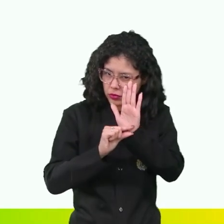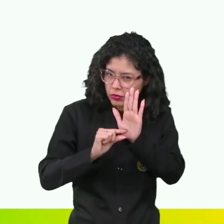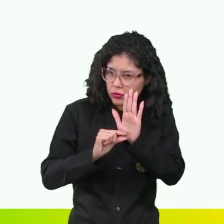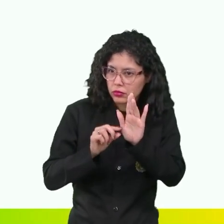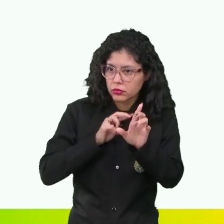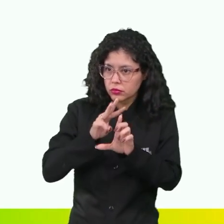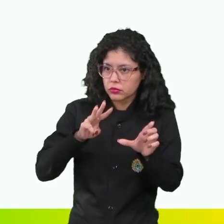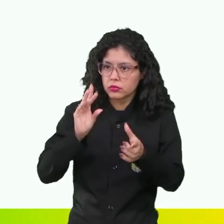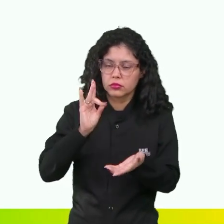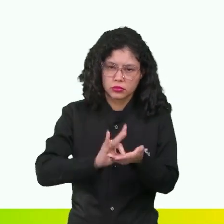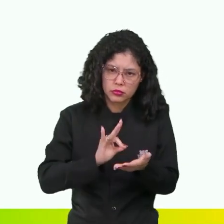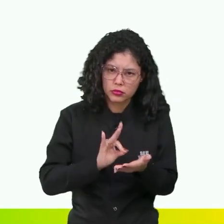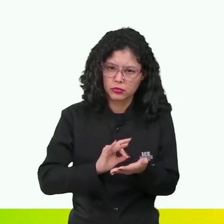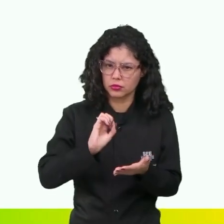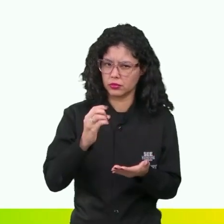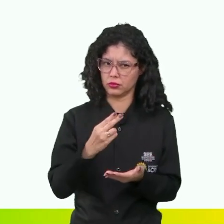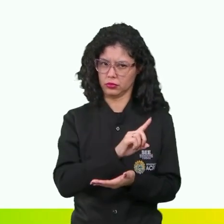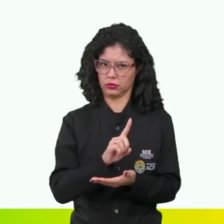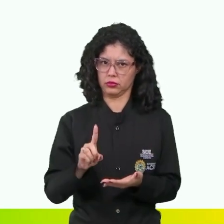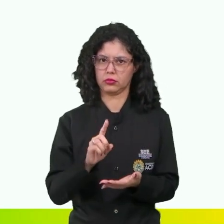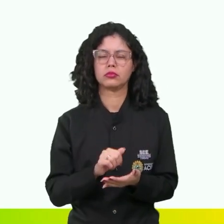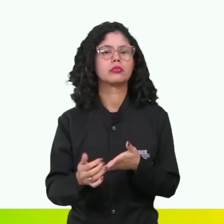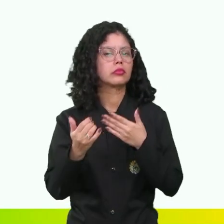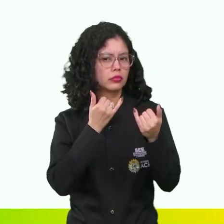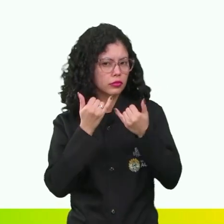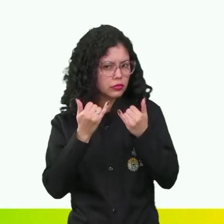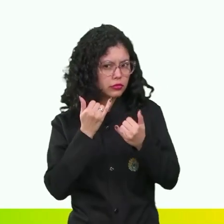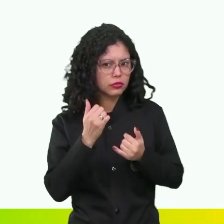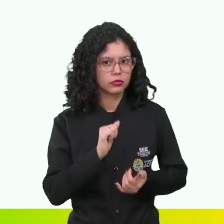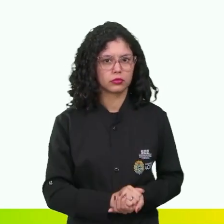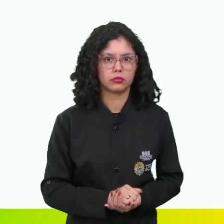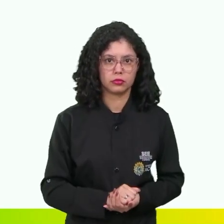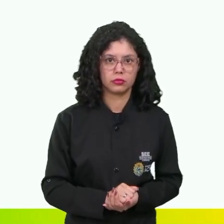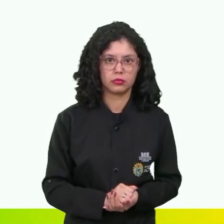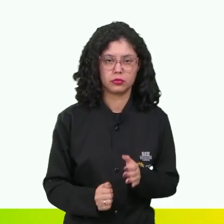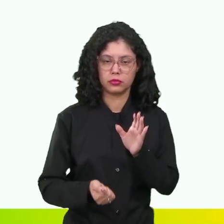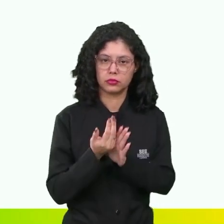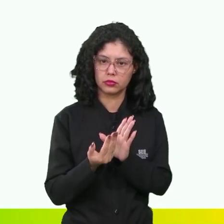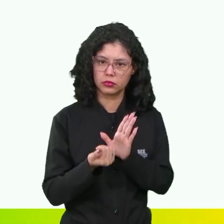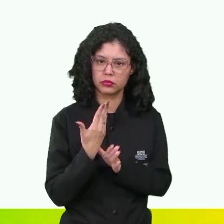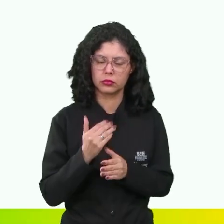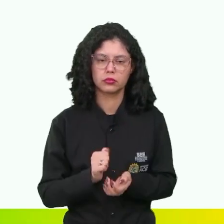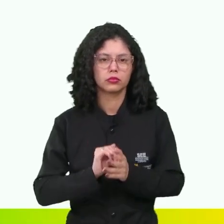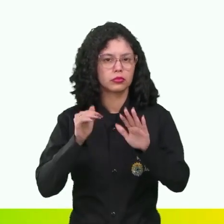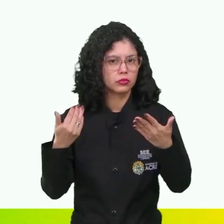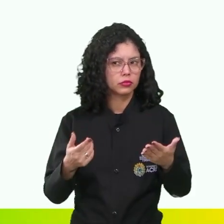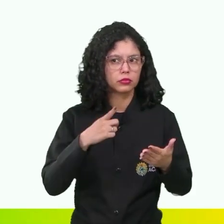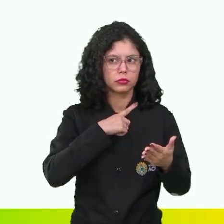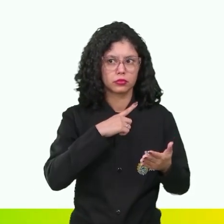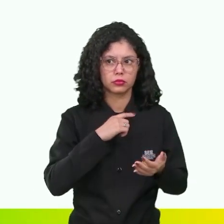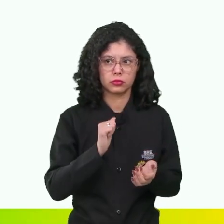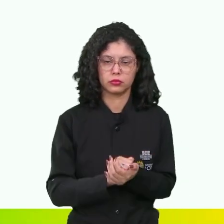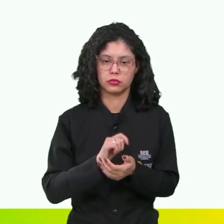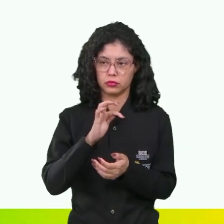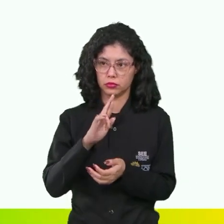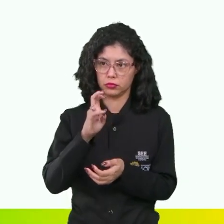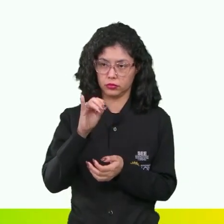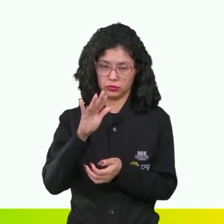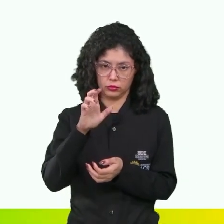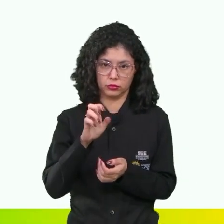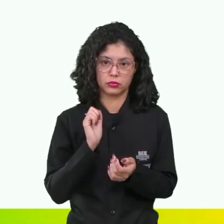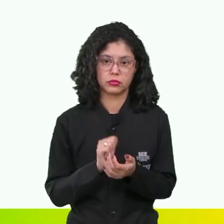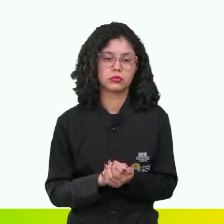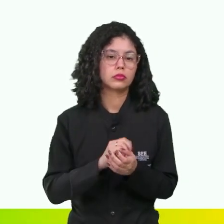é verdadeira, tem credibilidade essa informação? Então, quem produziu, qual a reputação da fonte, há outras fontes